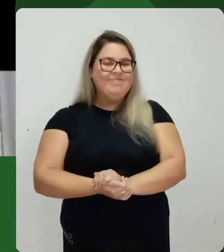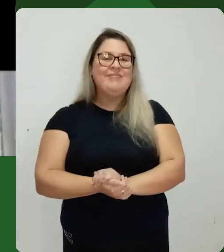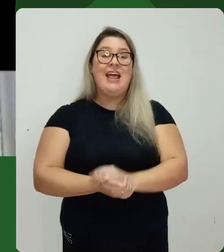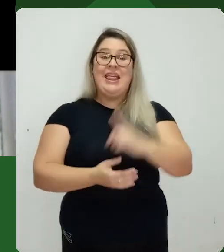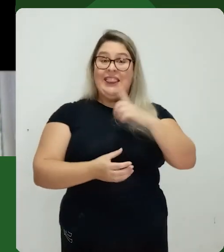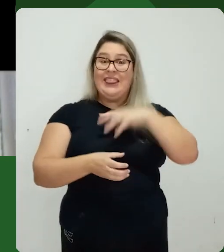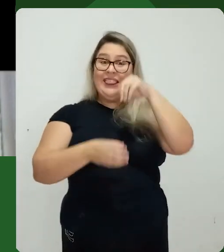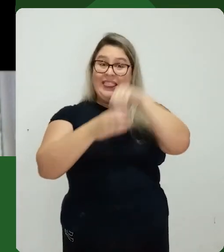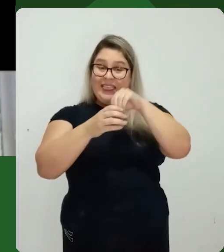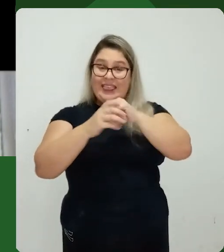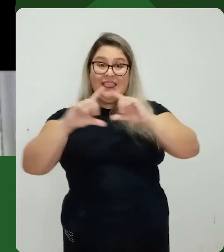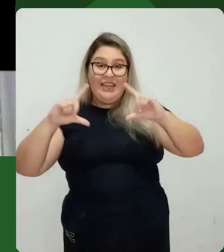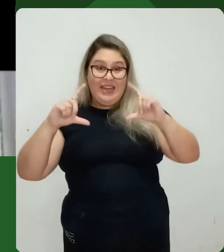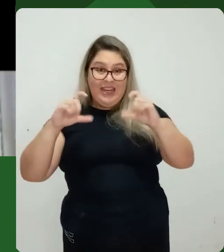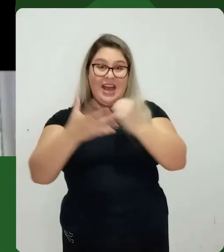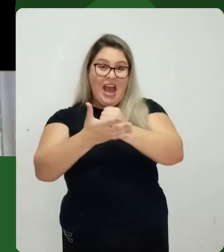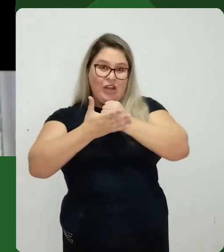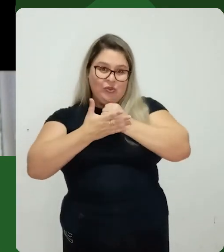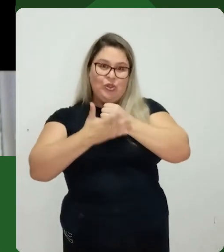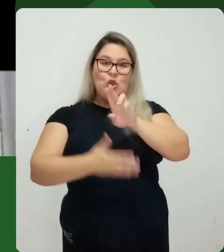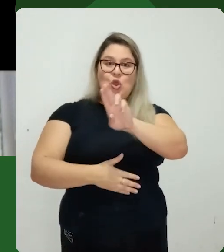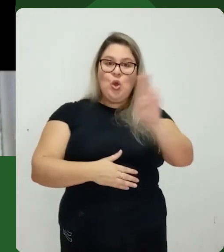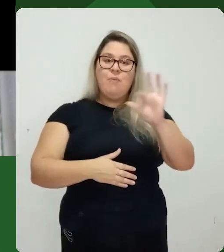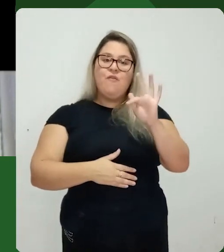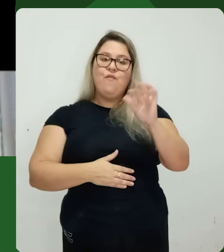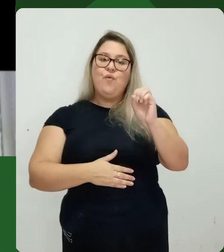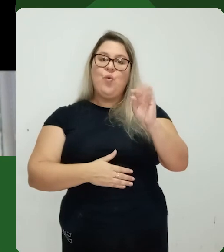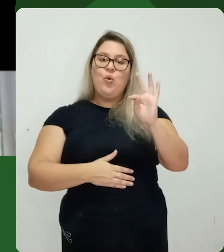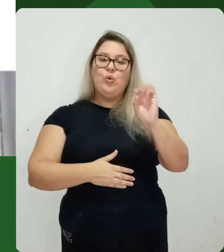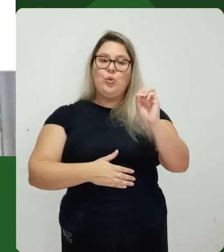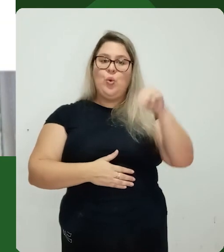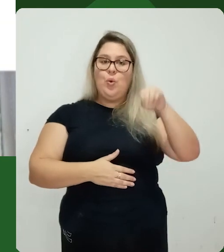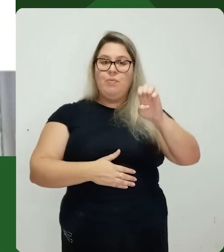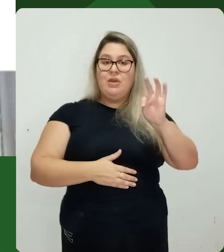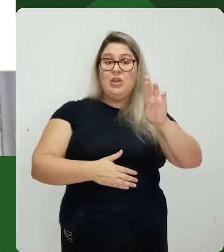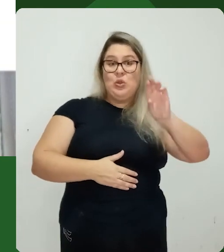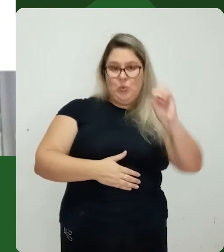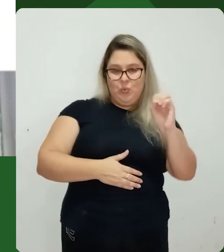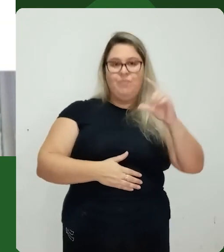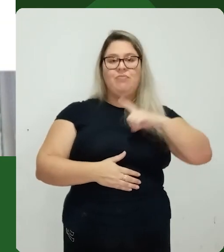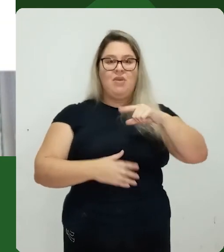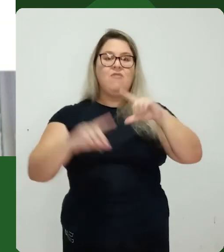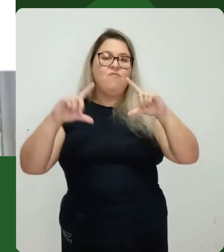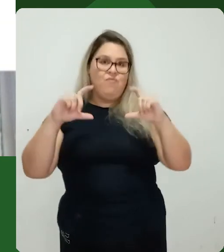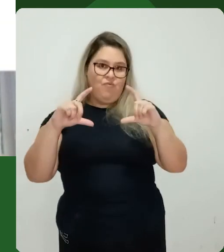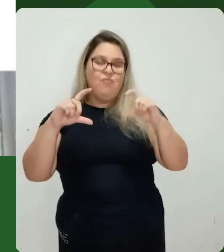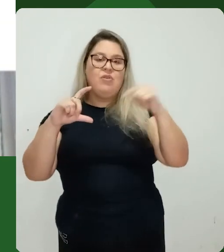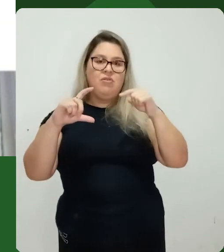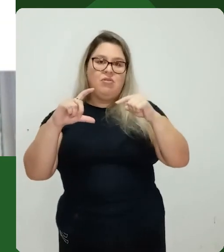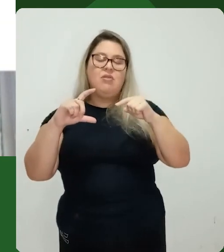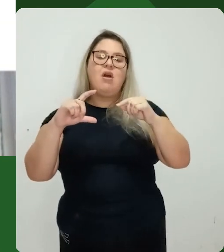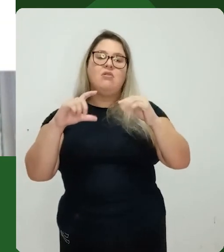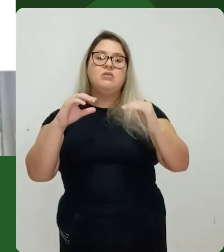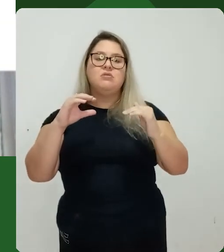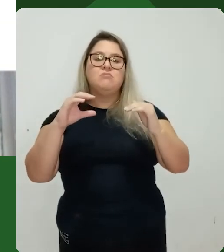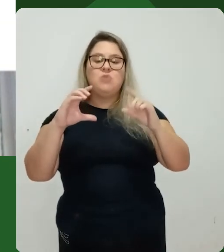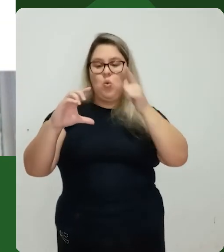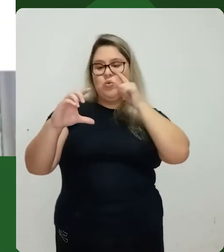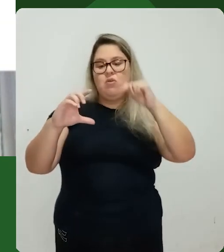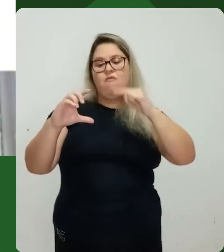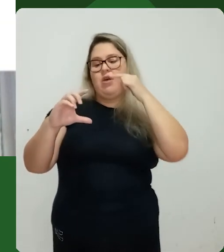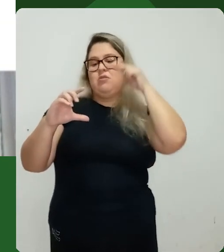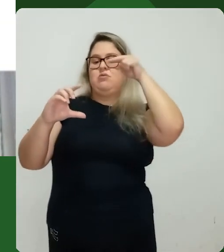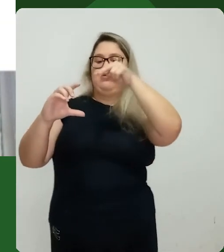quando que a luz está boa? Isso é muita informação, né? E ainda tem que equilibrar isso tudo. Tem um dispositivo na câmera que ajuda bastante. Ele